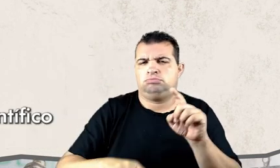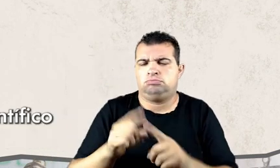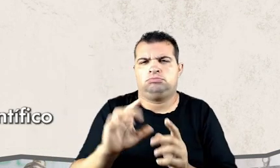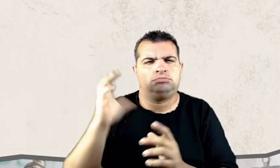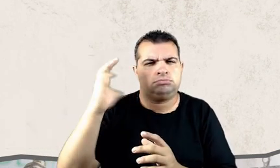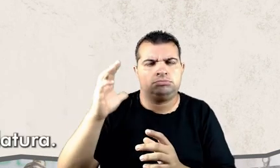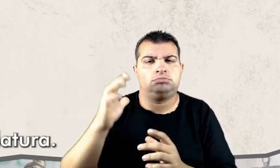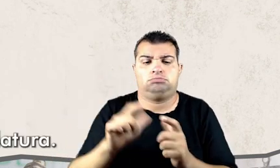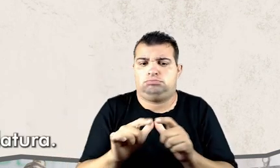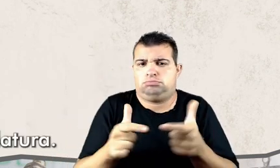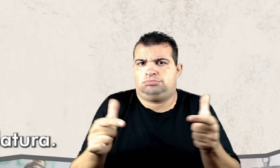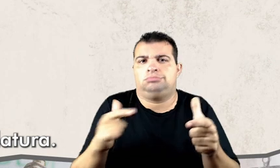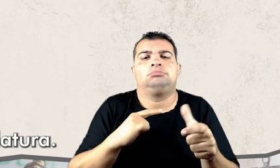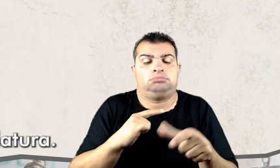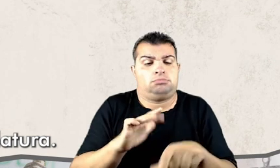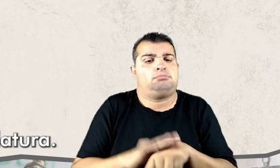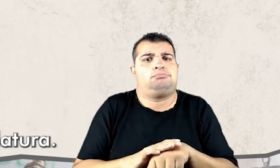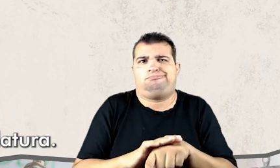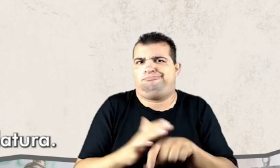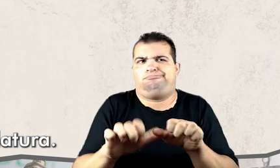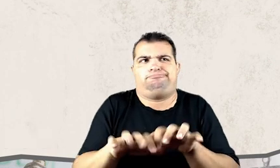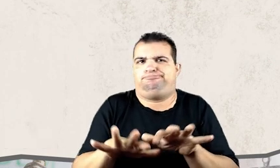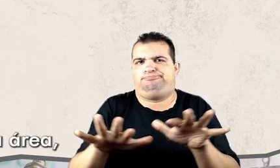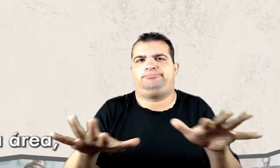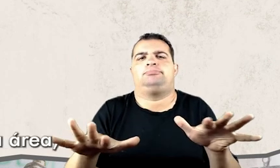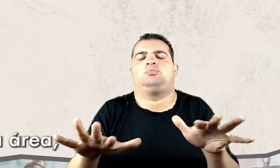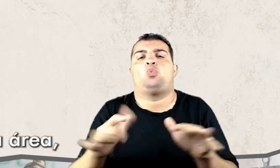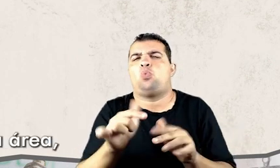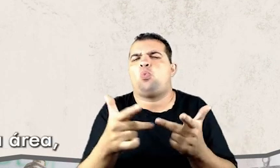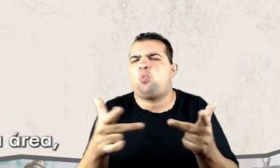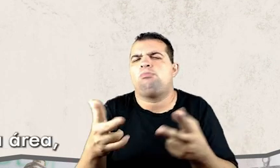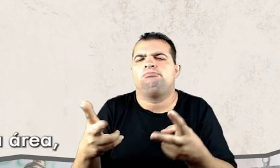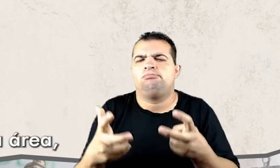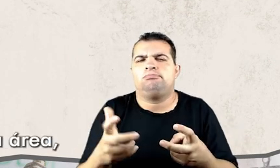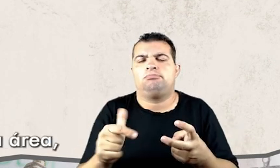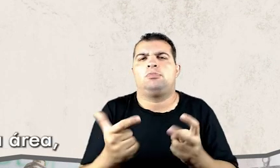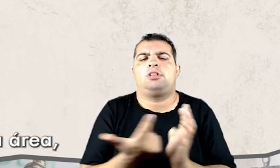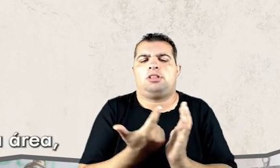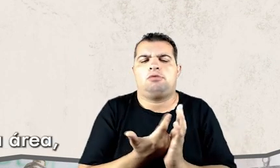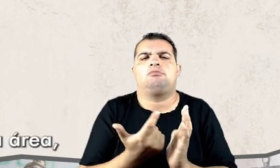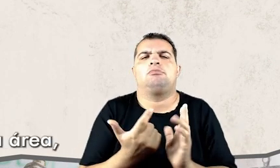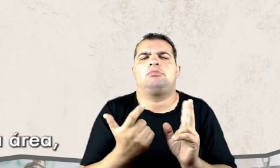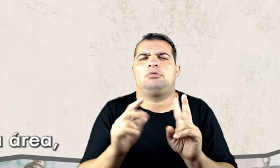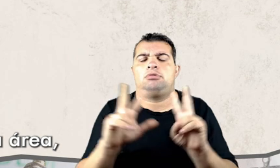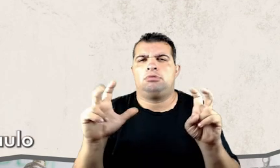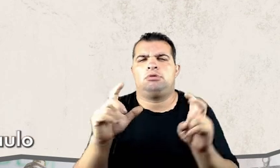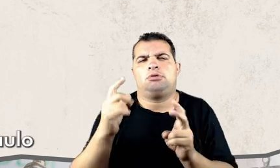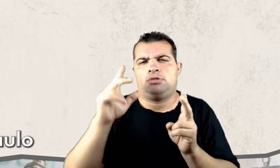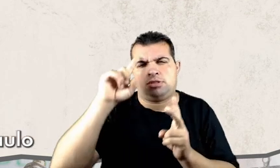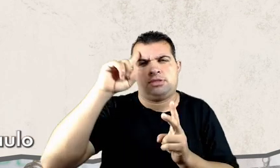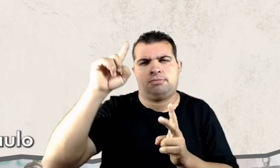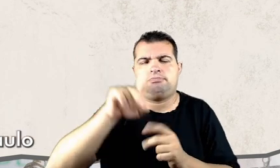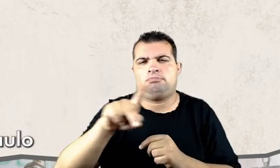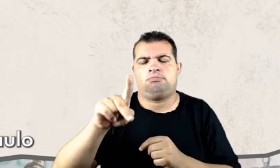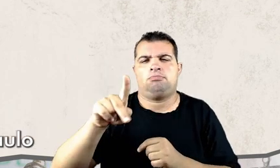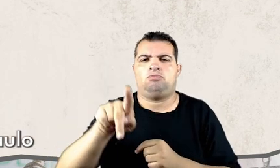mais abundante, o campo passa a ter mais musculatura. Outro sinal disso é o surgimento de publicações na área, como